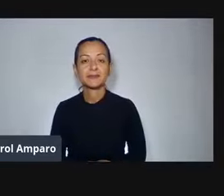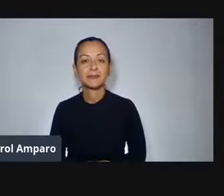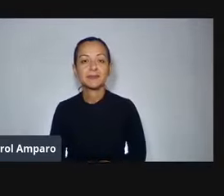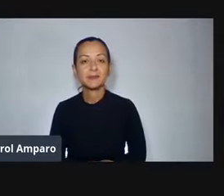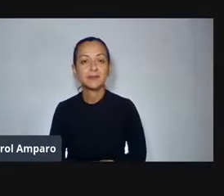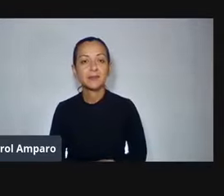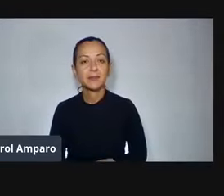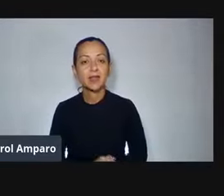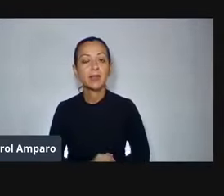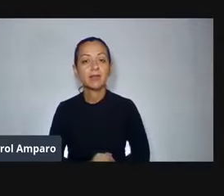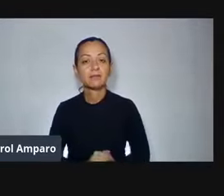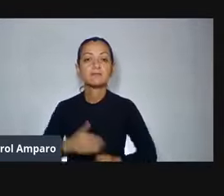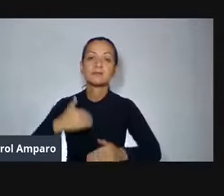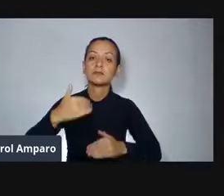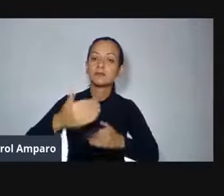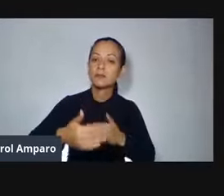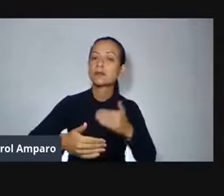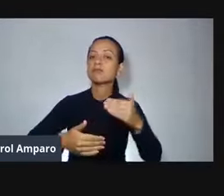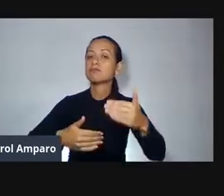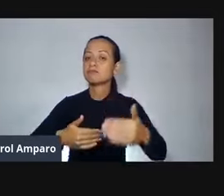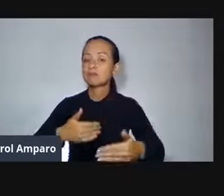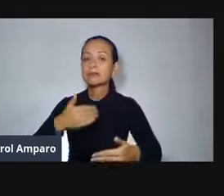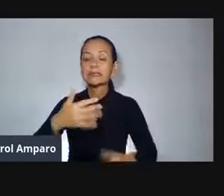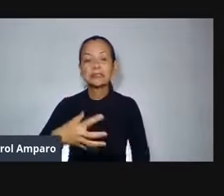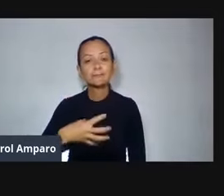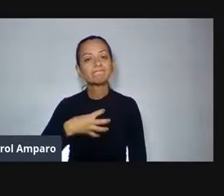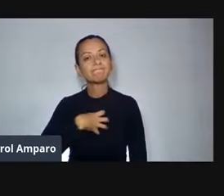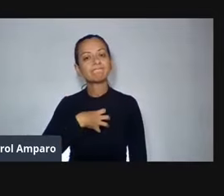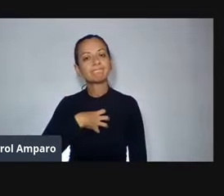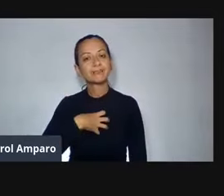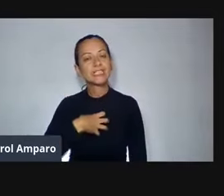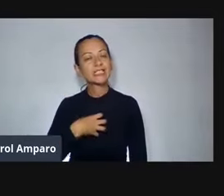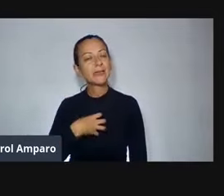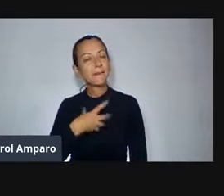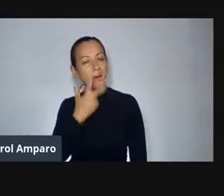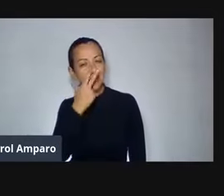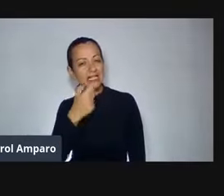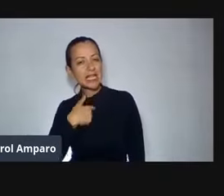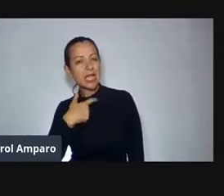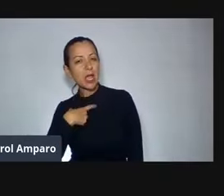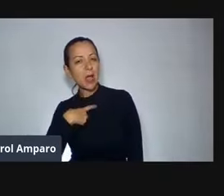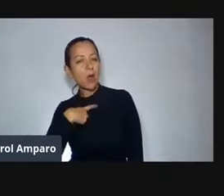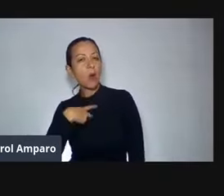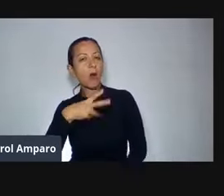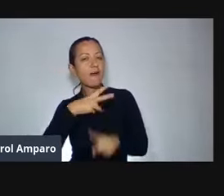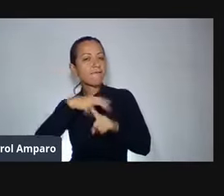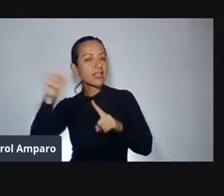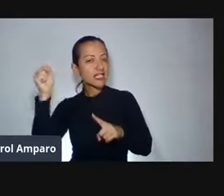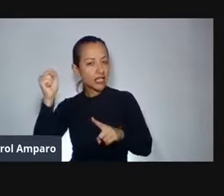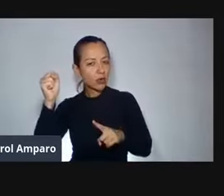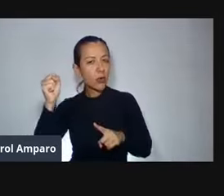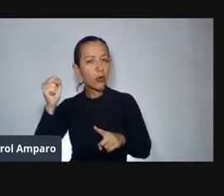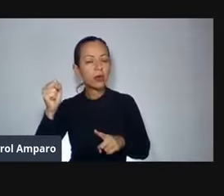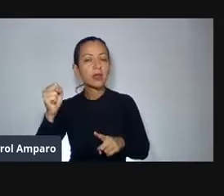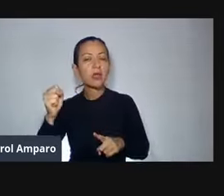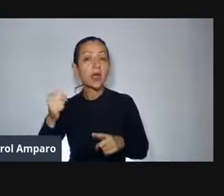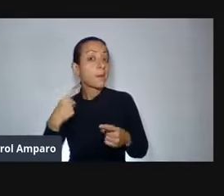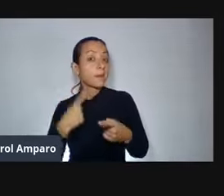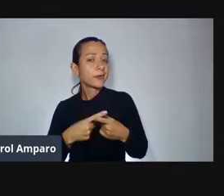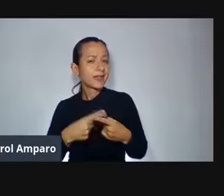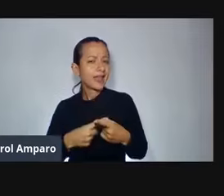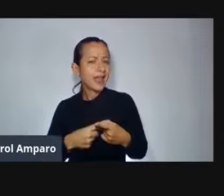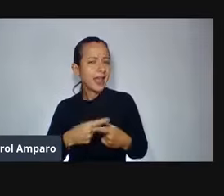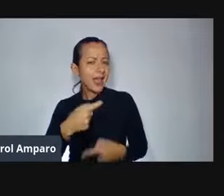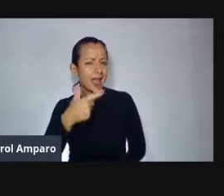sentir que sou um campeão depois de 2, 3 minutos de combate, né, de luta, por quê? Porque eu sou bom?